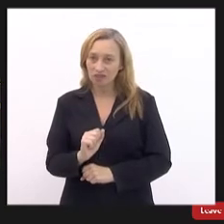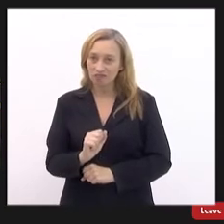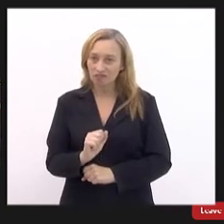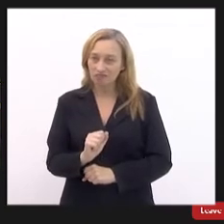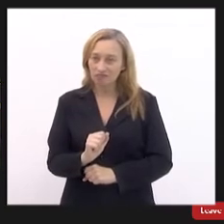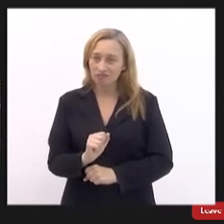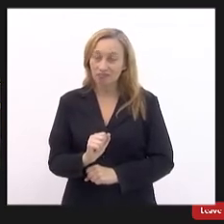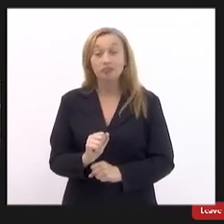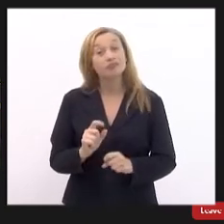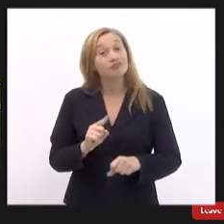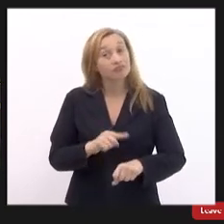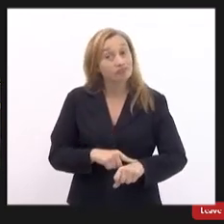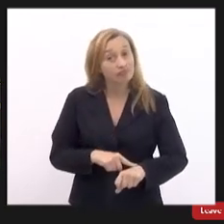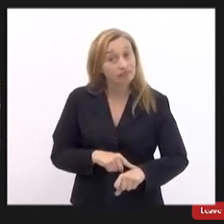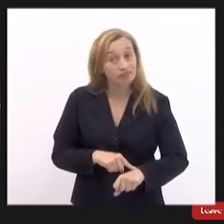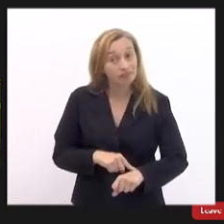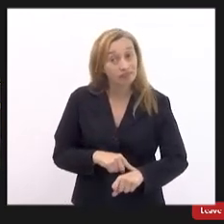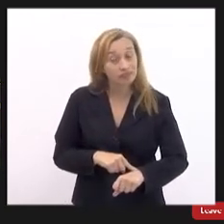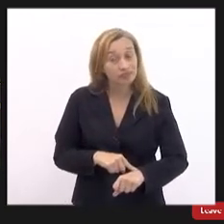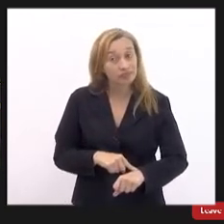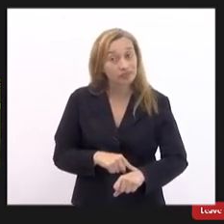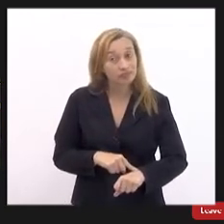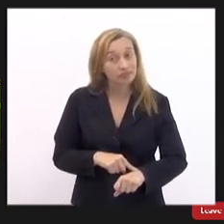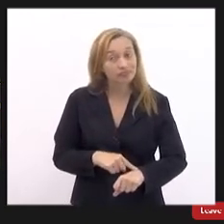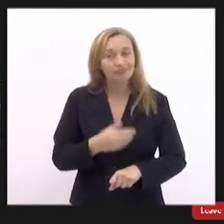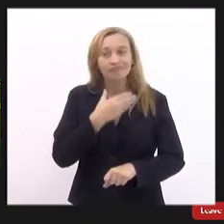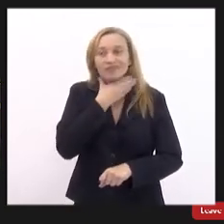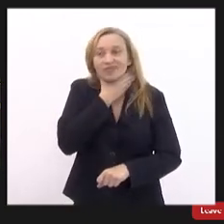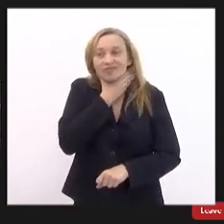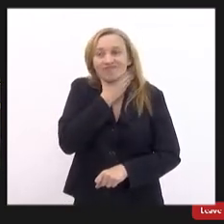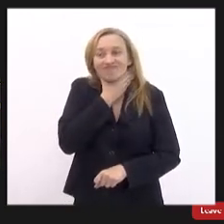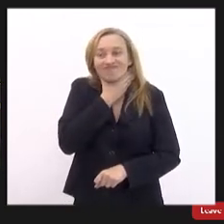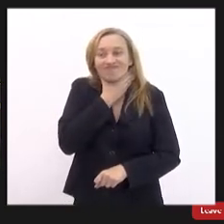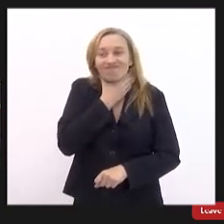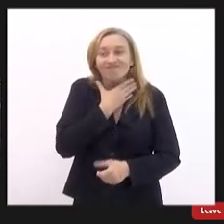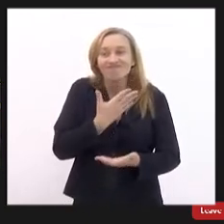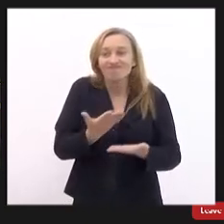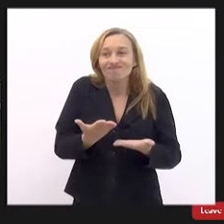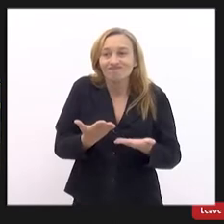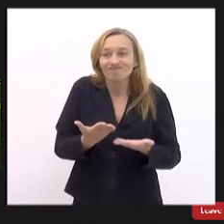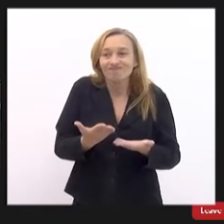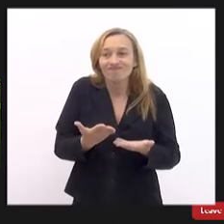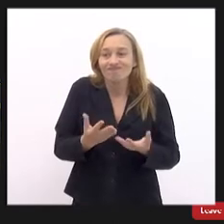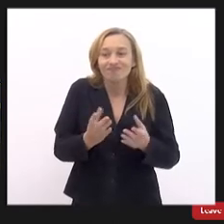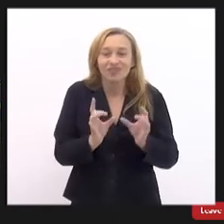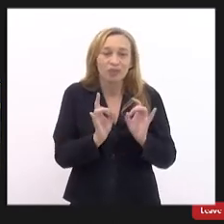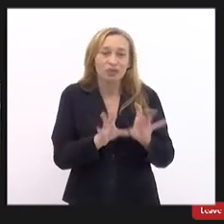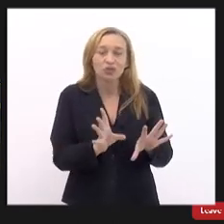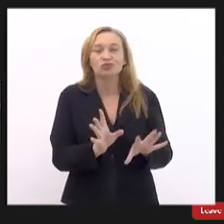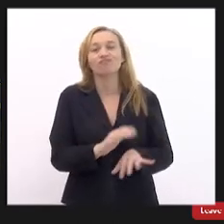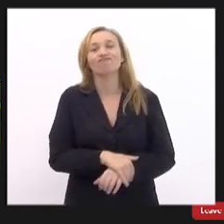E nesse momento, no momento dessa crise, elas ficaram desamparadas,